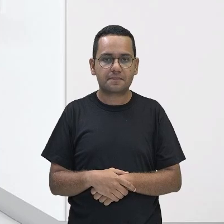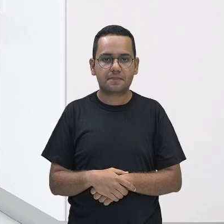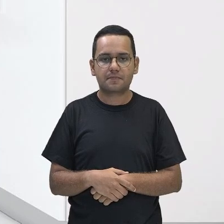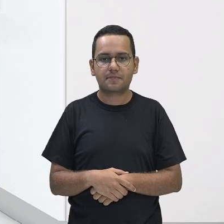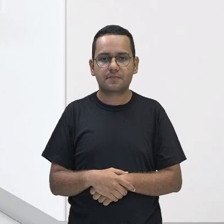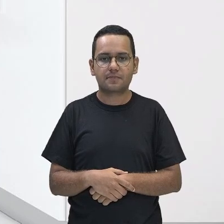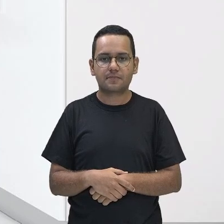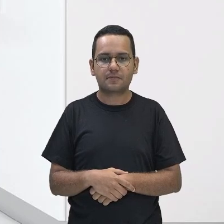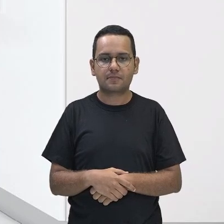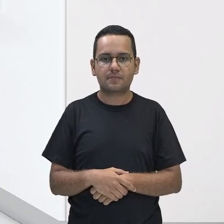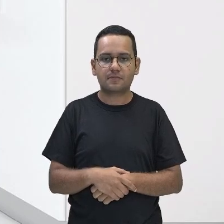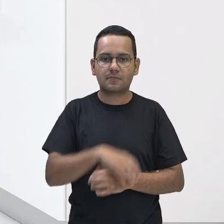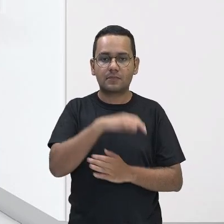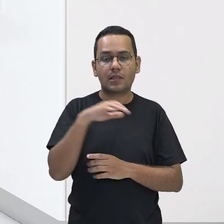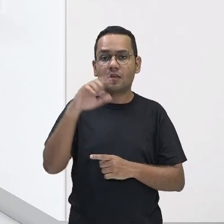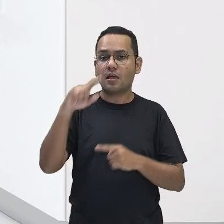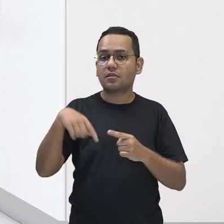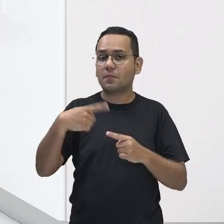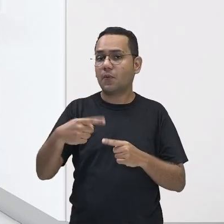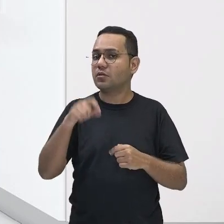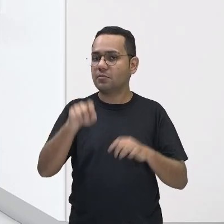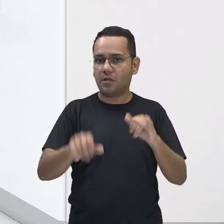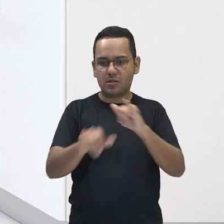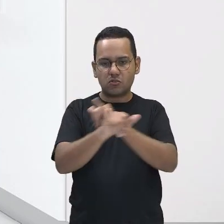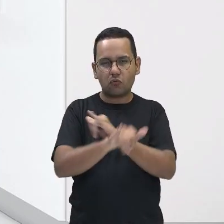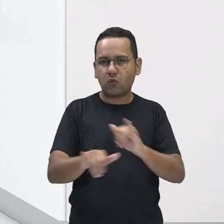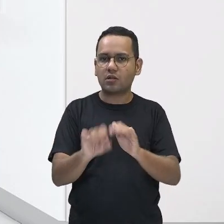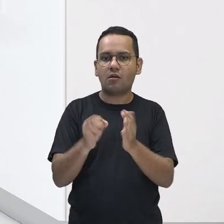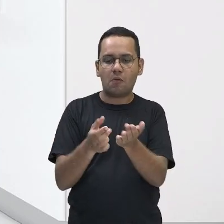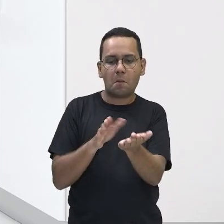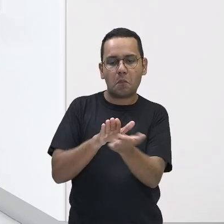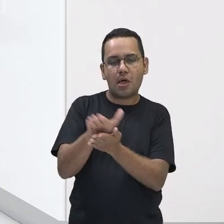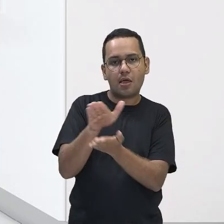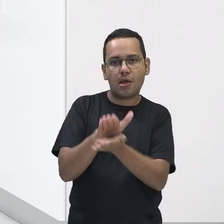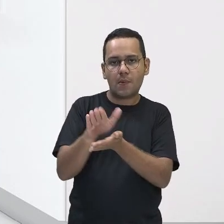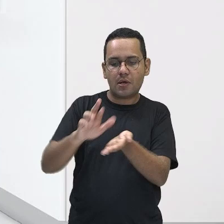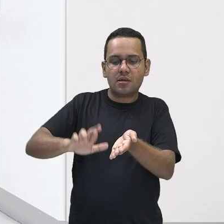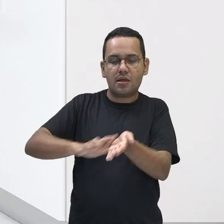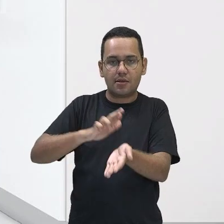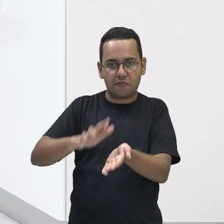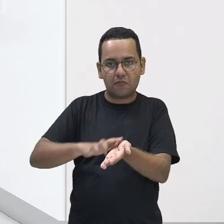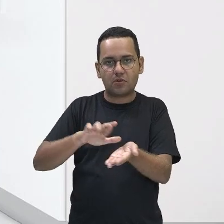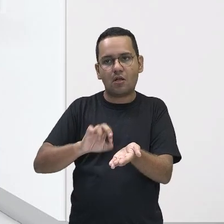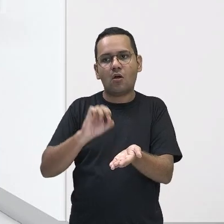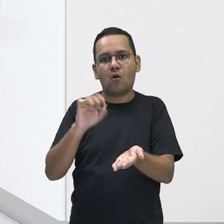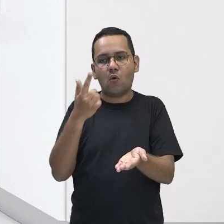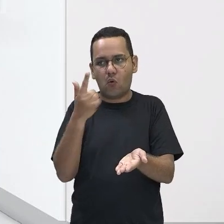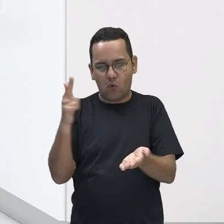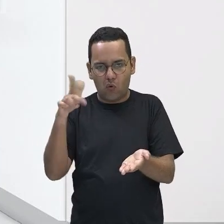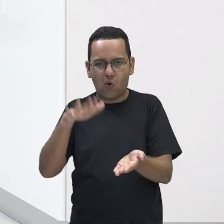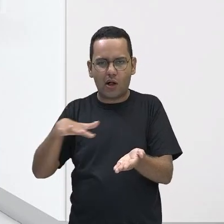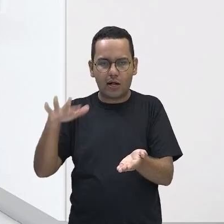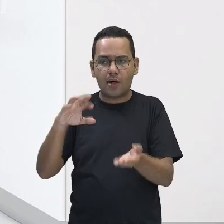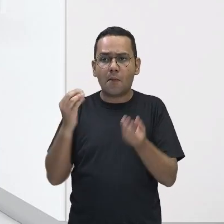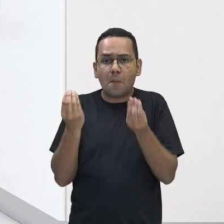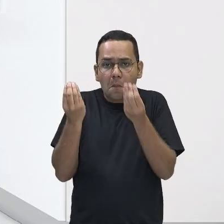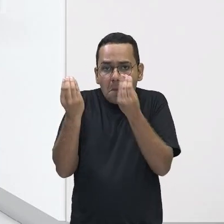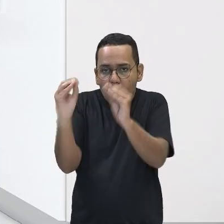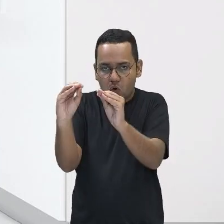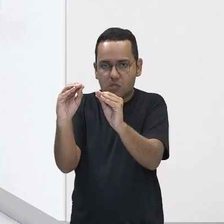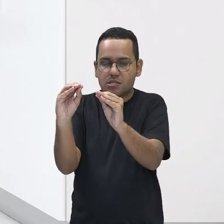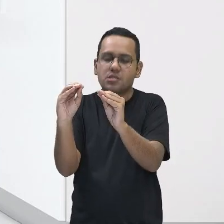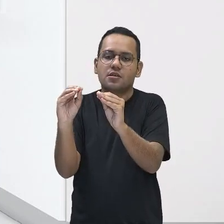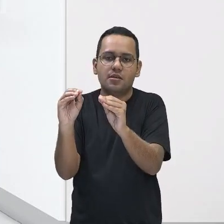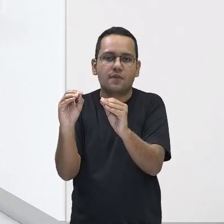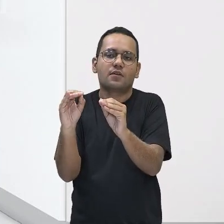a divulgação, a publicação em revistas científicas ou outros meios de